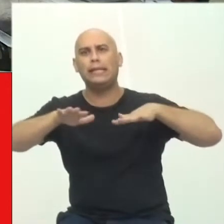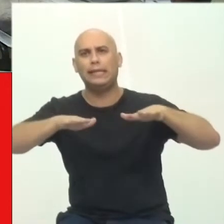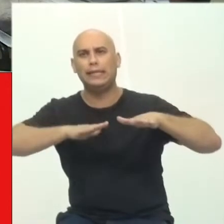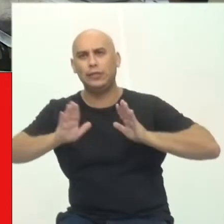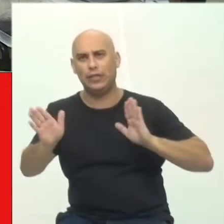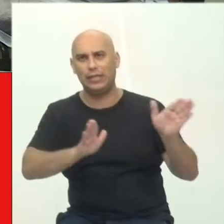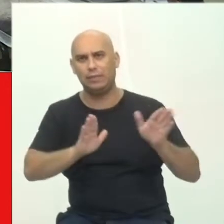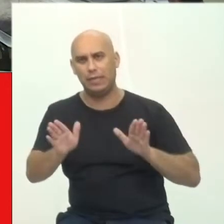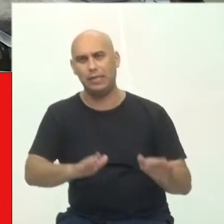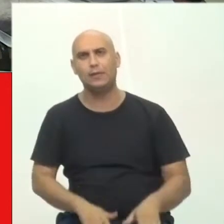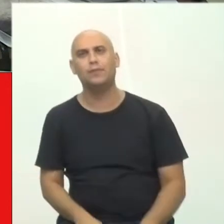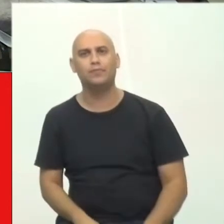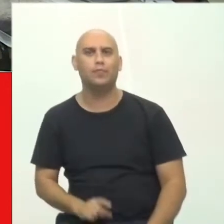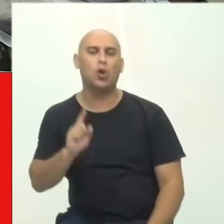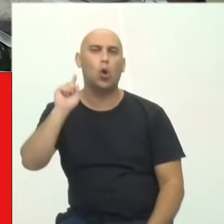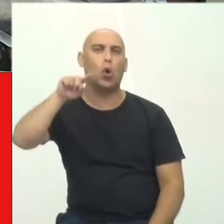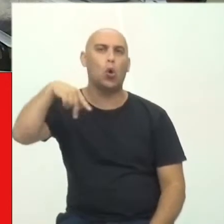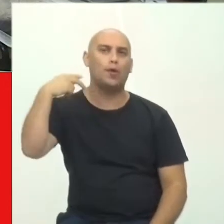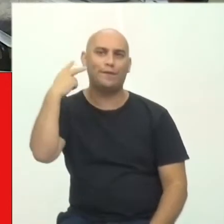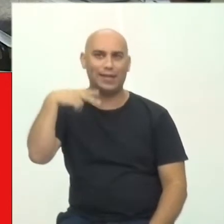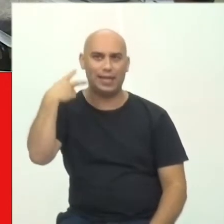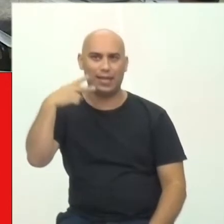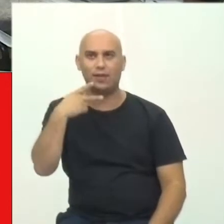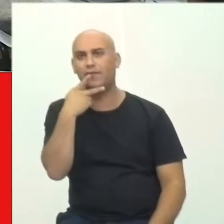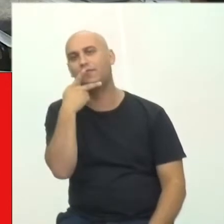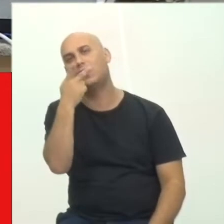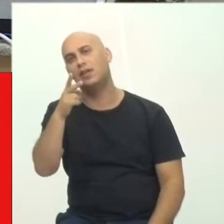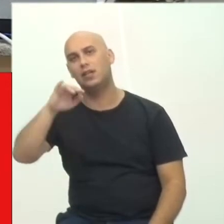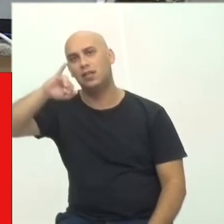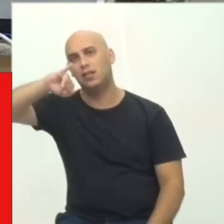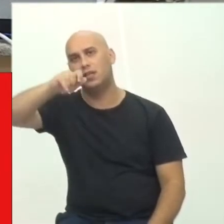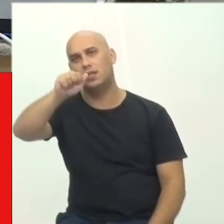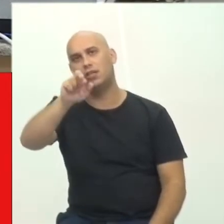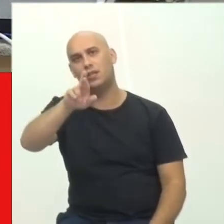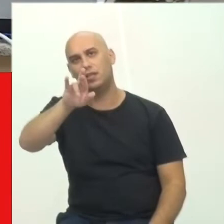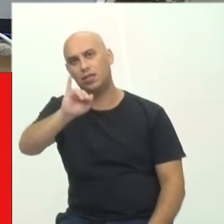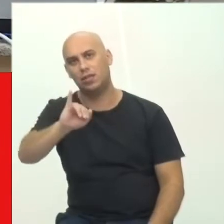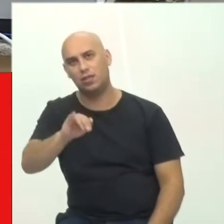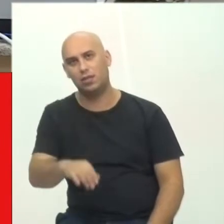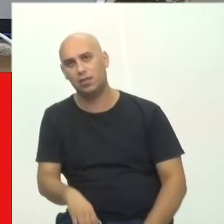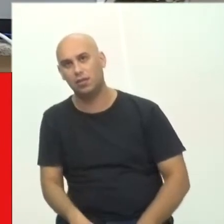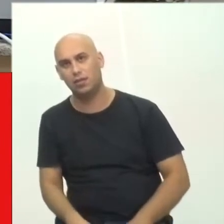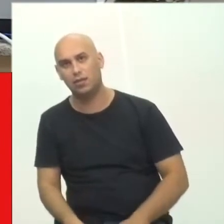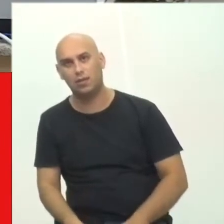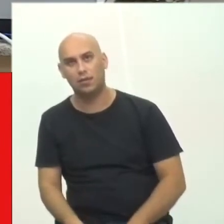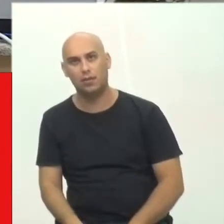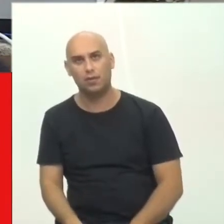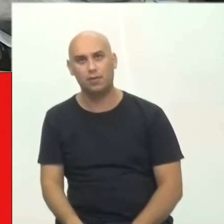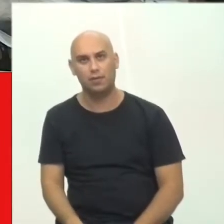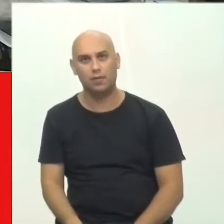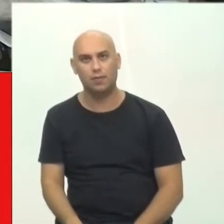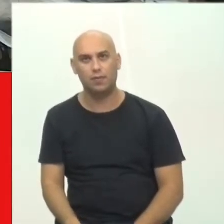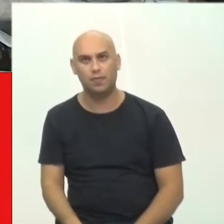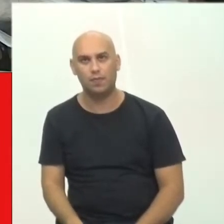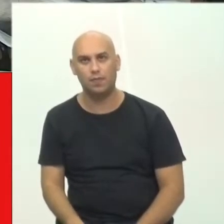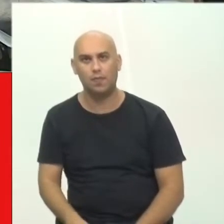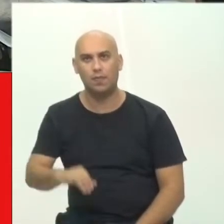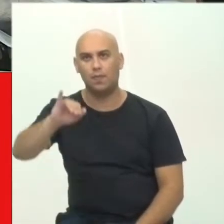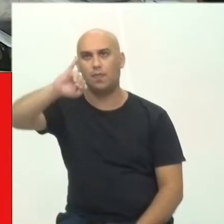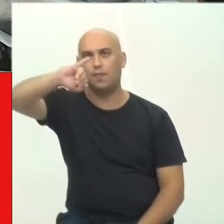Mais algum vereador desejando falar? Vereador Jair, o vereador Arleu, acho que levantou a mão. Também. Lá. Jair,